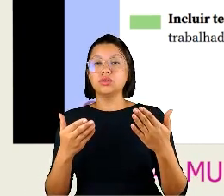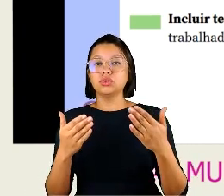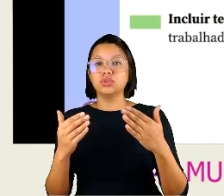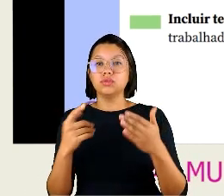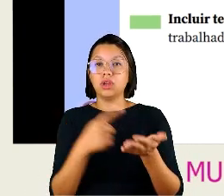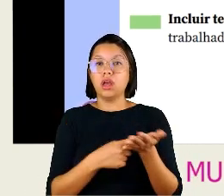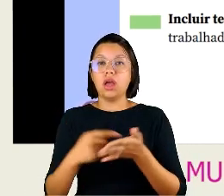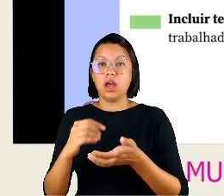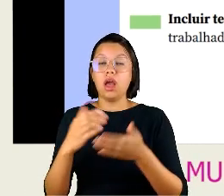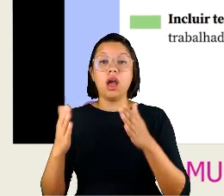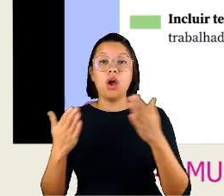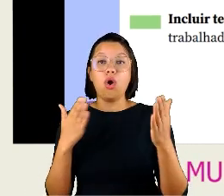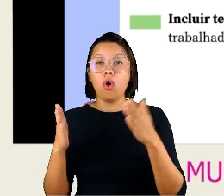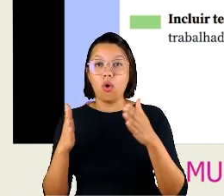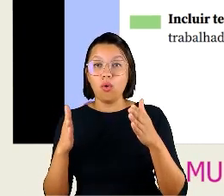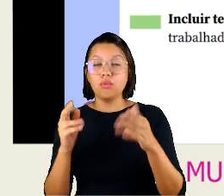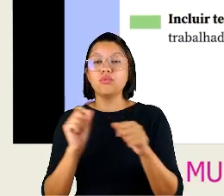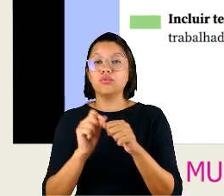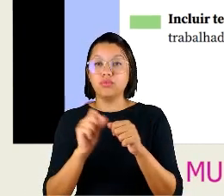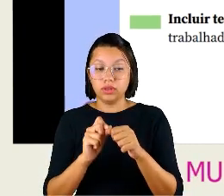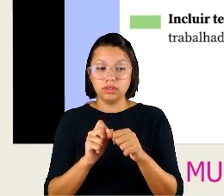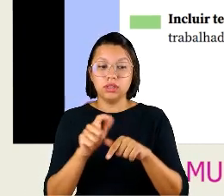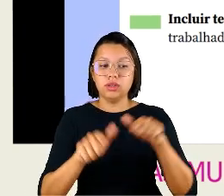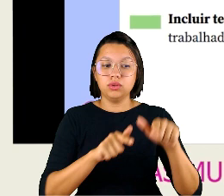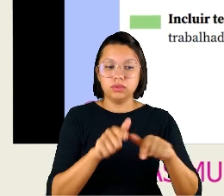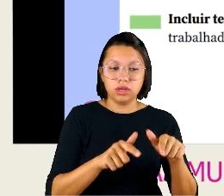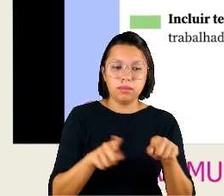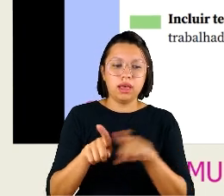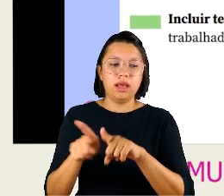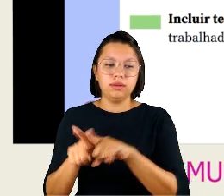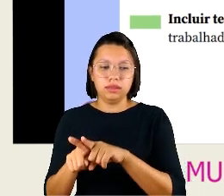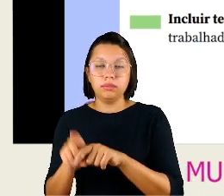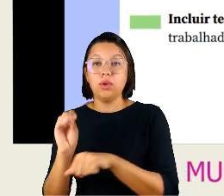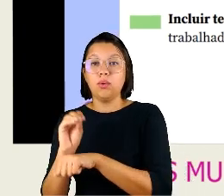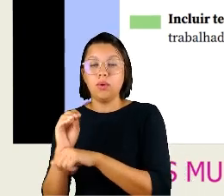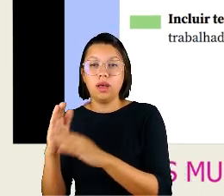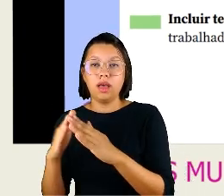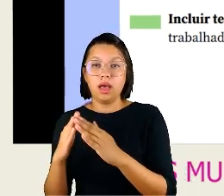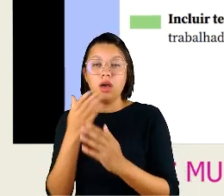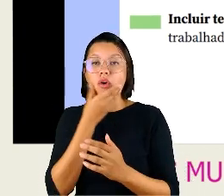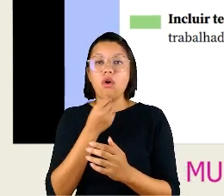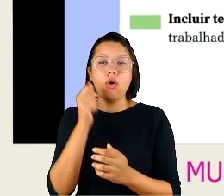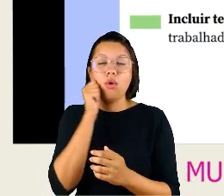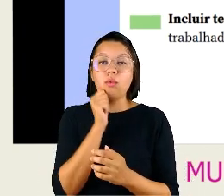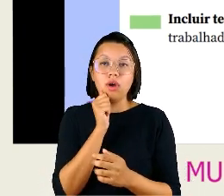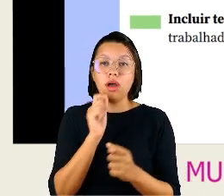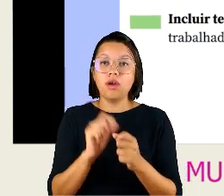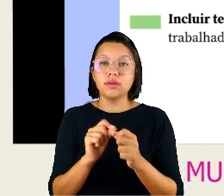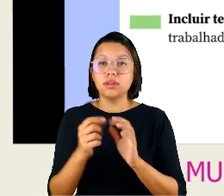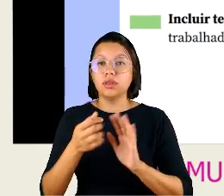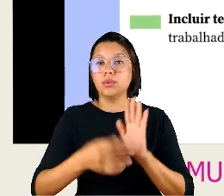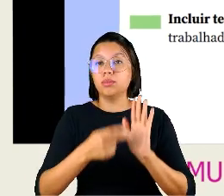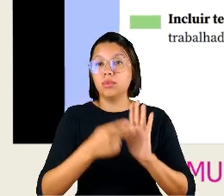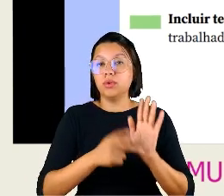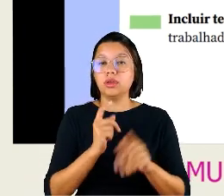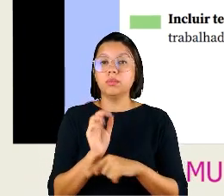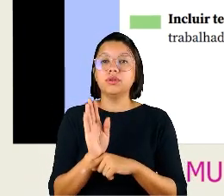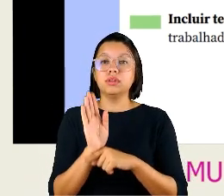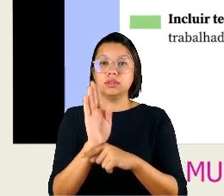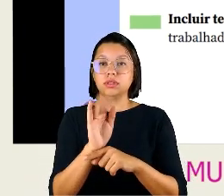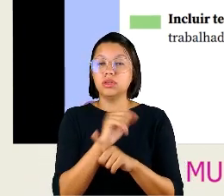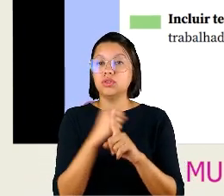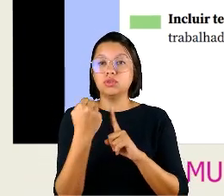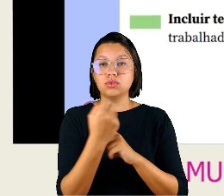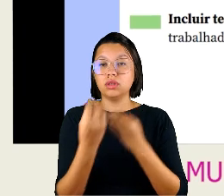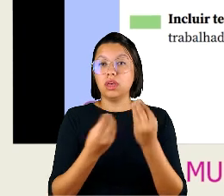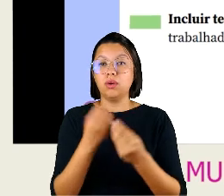entre trabalho e exercício da parentalidade, e aí homens e mulheres. Promover e fomentar programas de assistência social, como